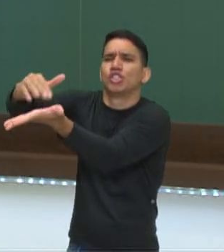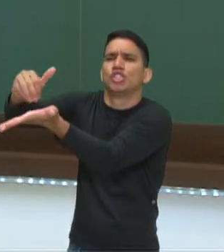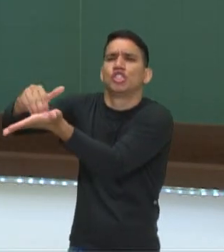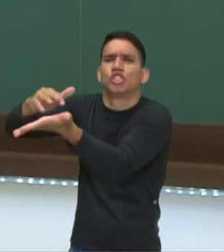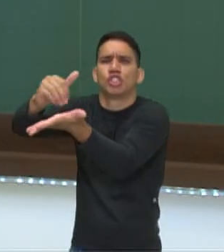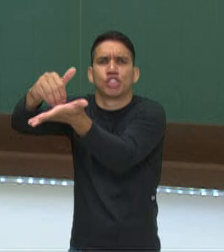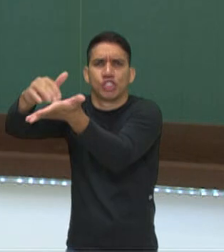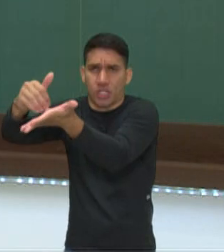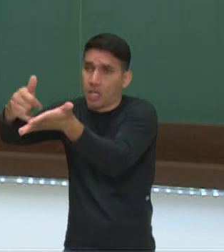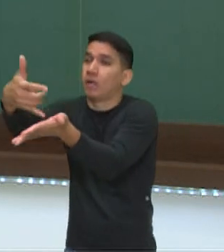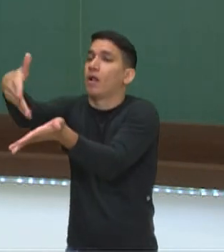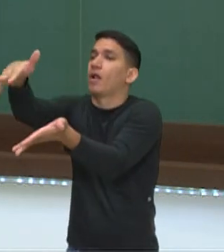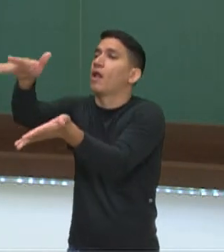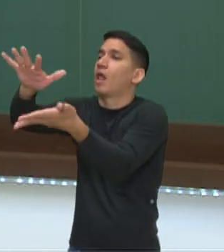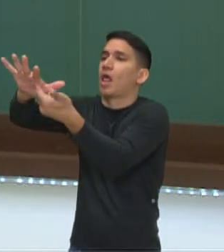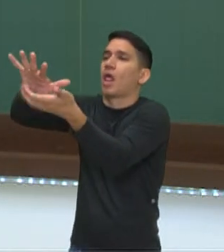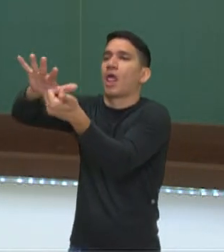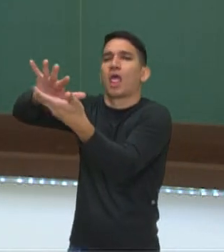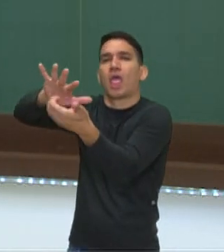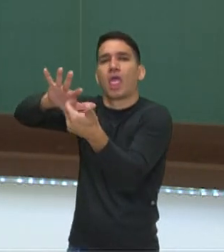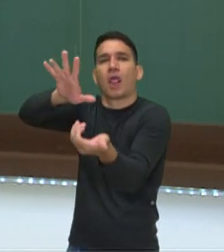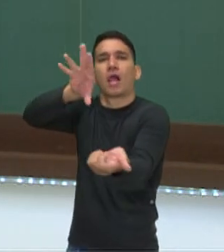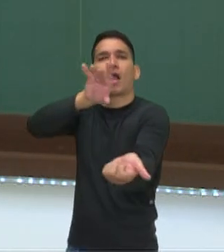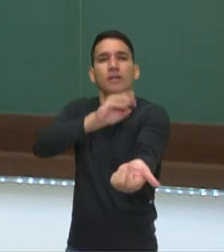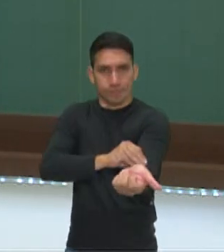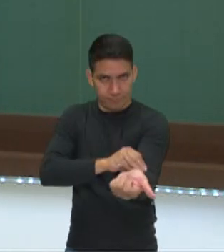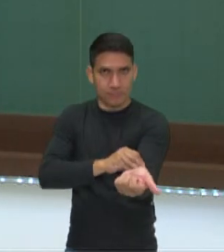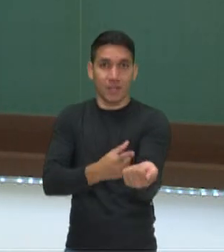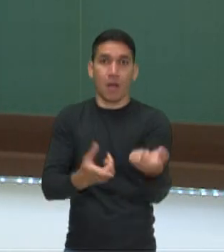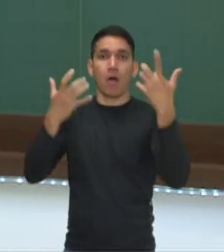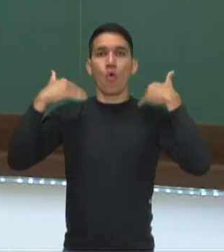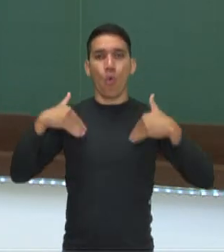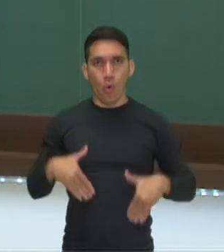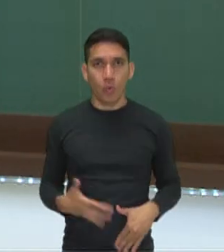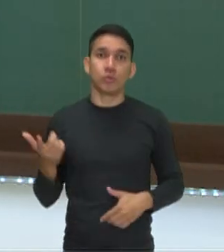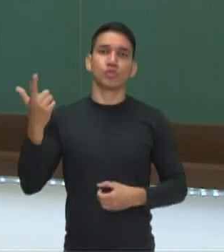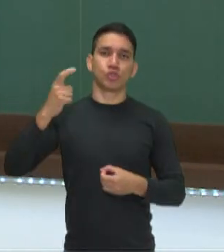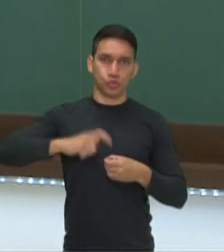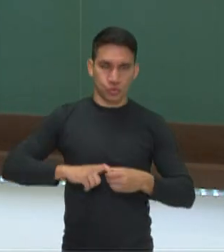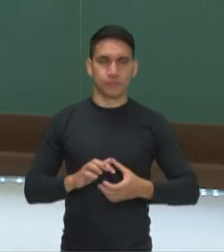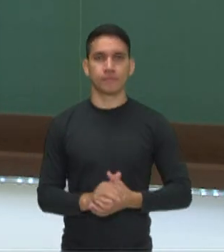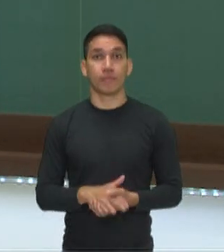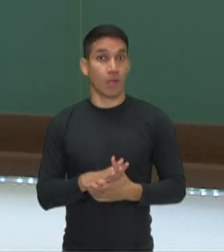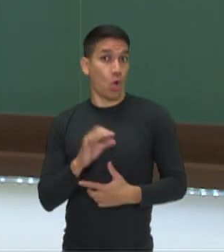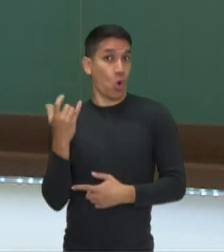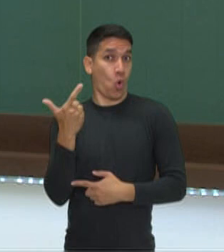vai retornando ao corpo do paciente, tá? Então, outra coisa